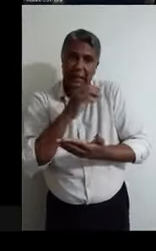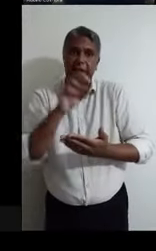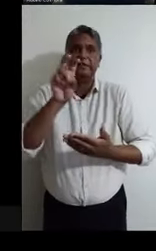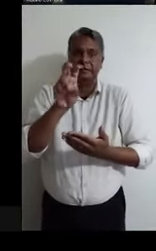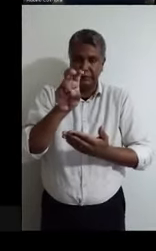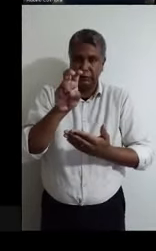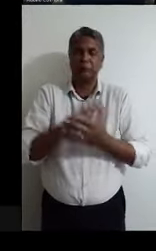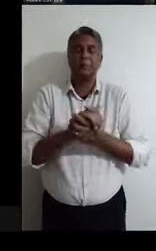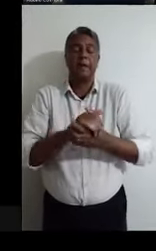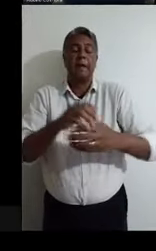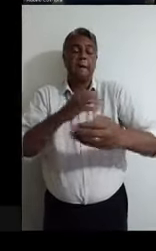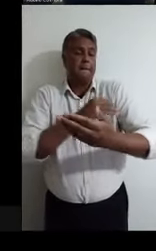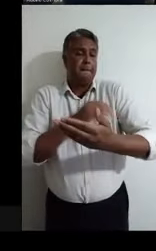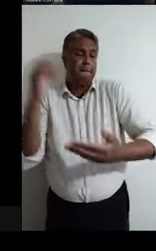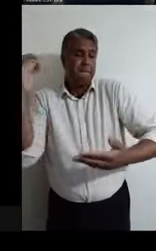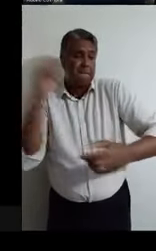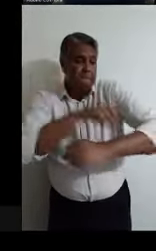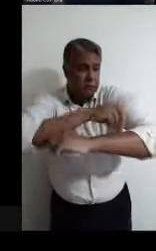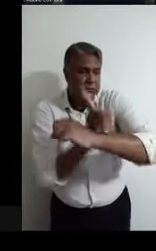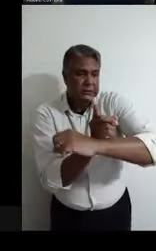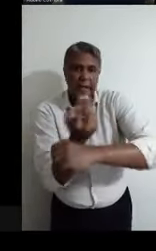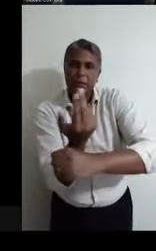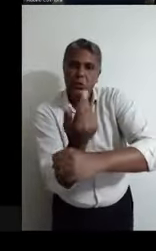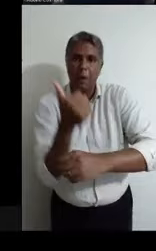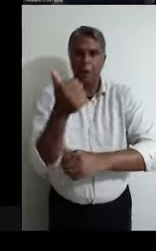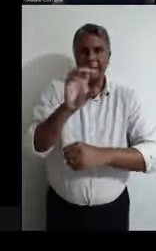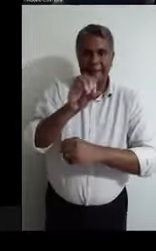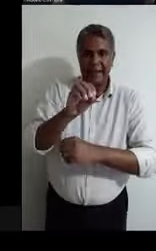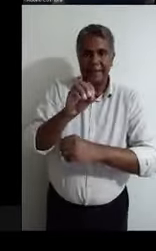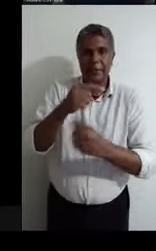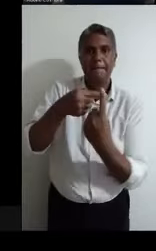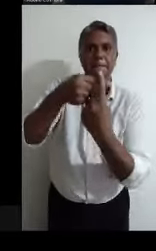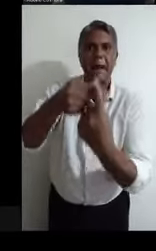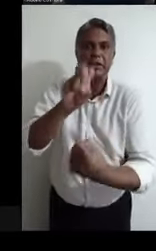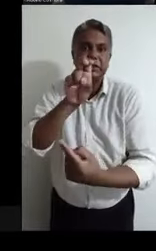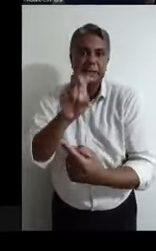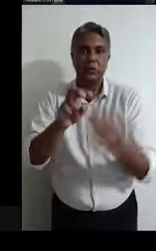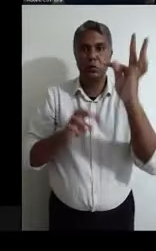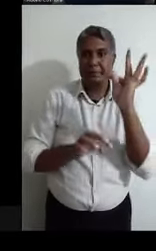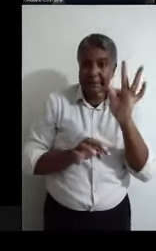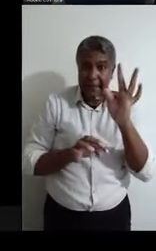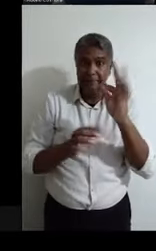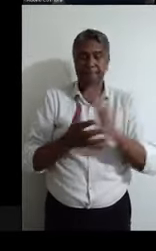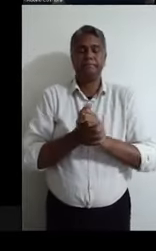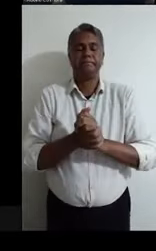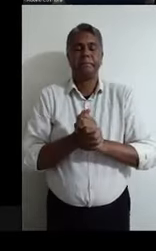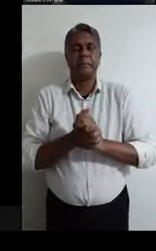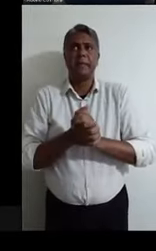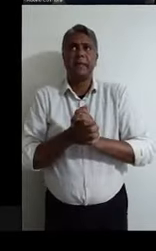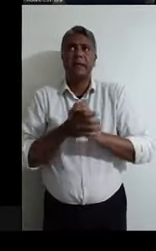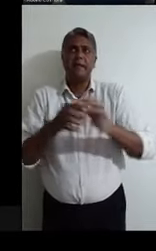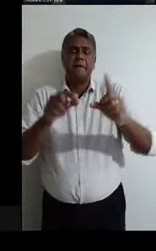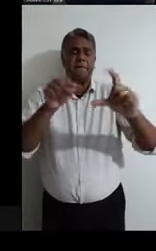velocidade, eu vou ter que a velocidade é igual a 10 mais 5t. O próximo item pede para construir o gráfico da